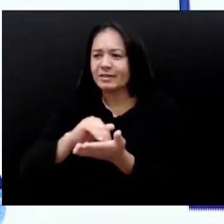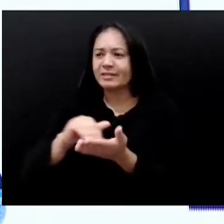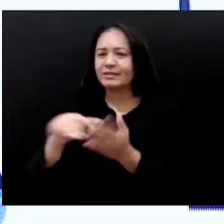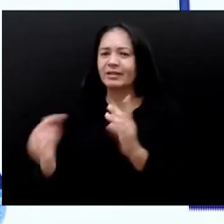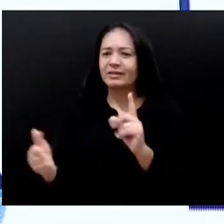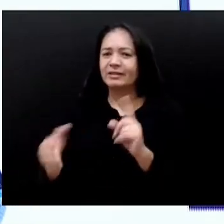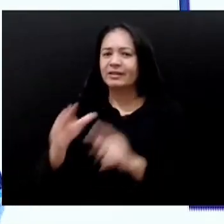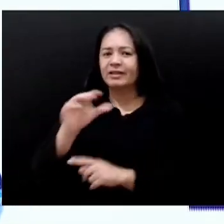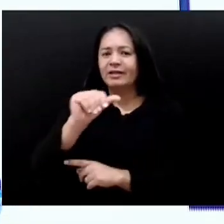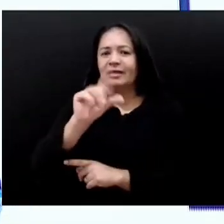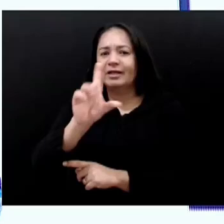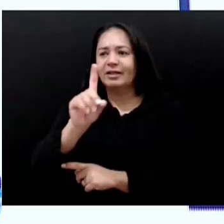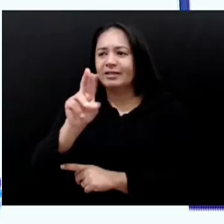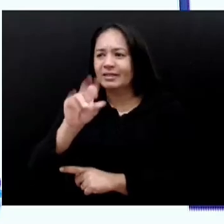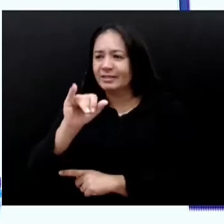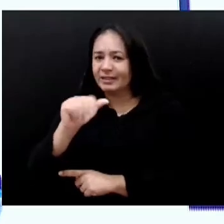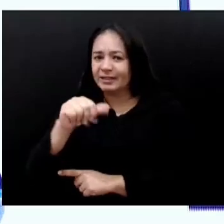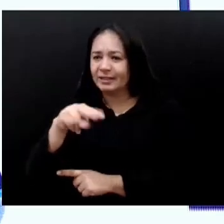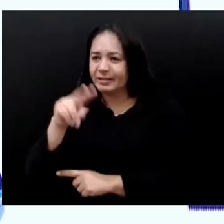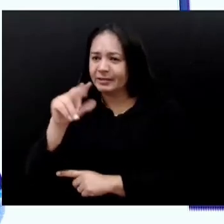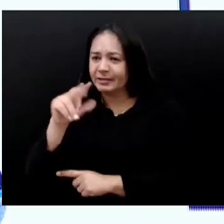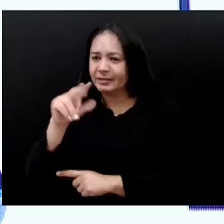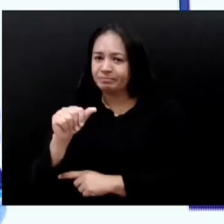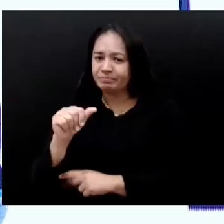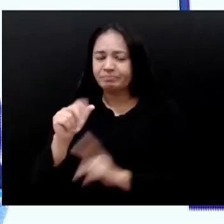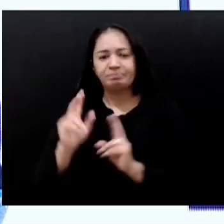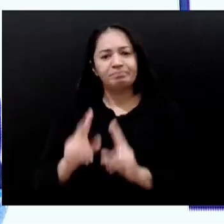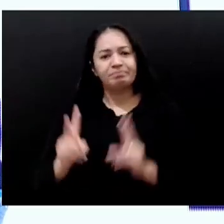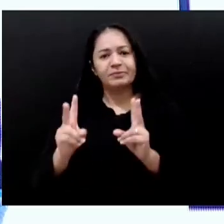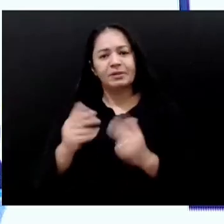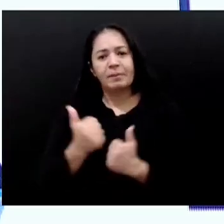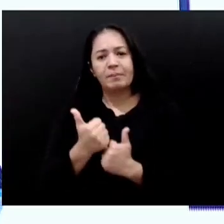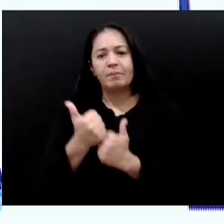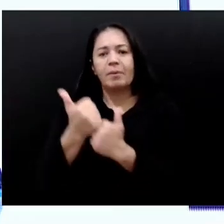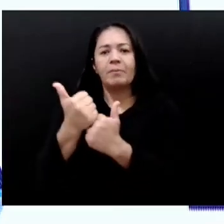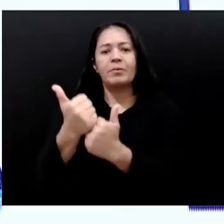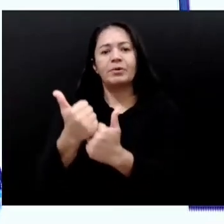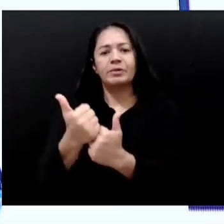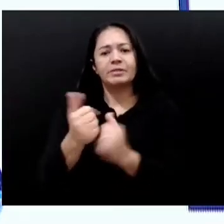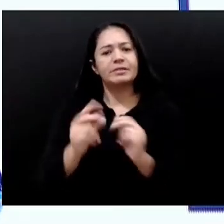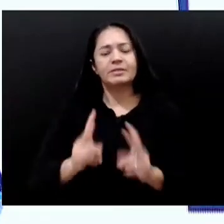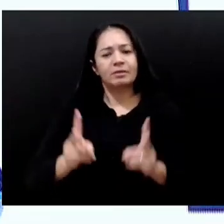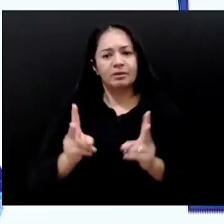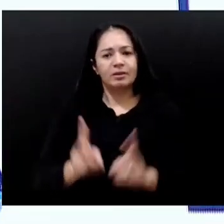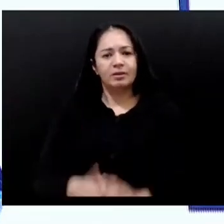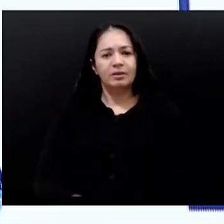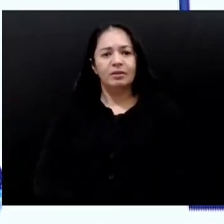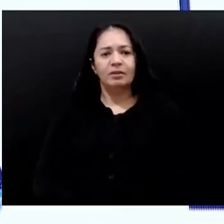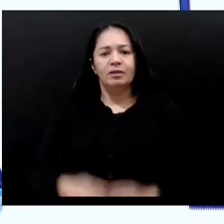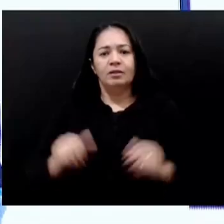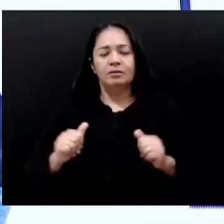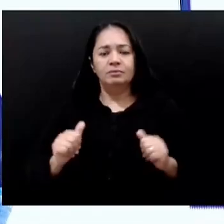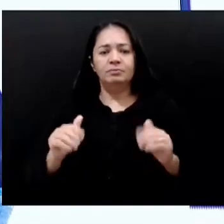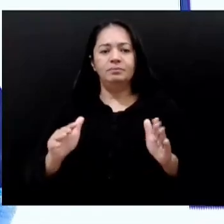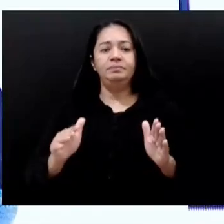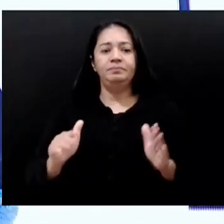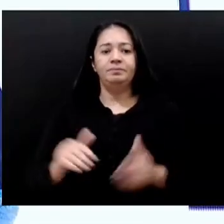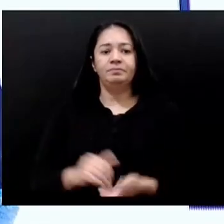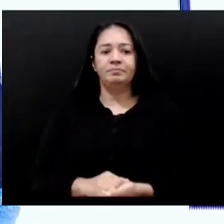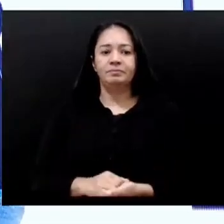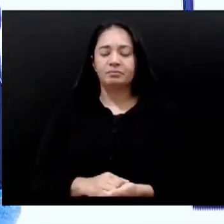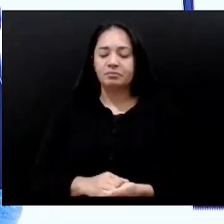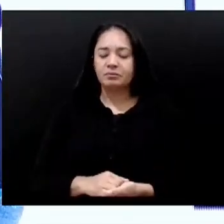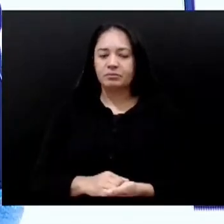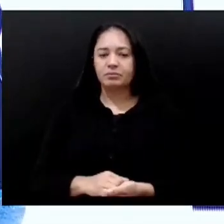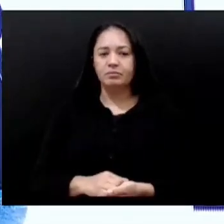Adriana Flose, sempre apoiando as iniciativas e fazendo aquilo que ela